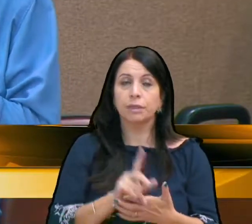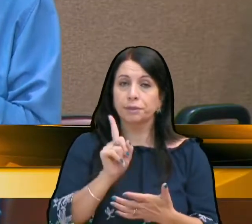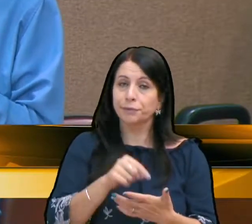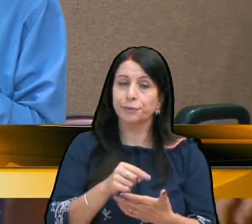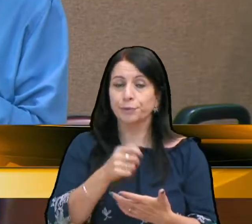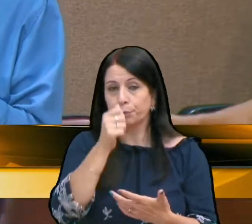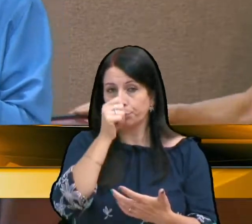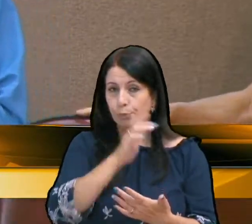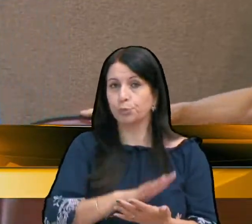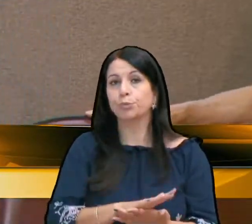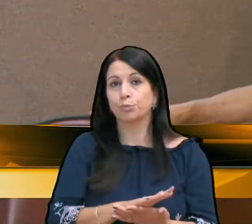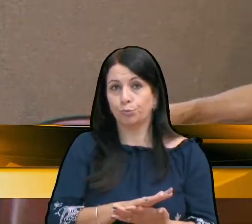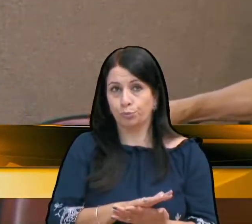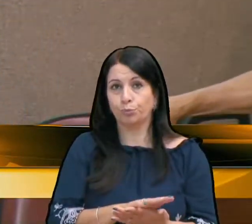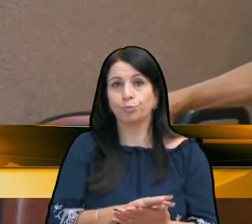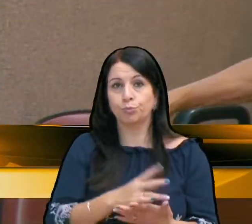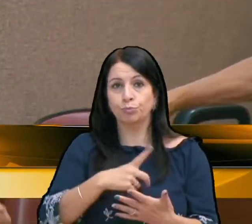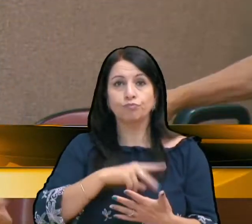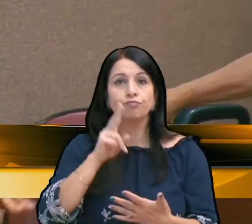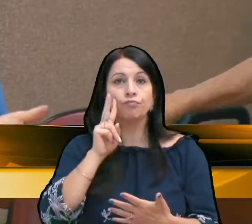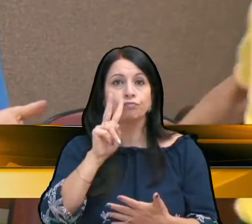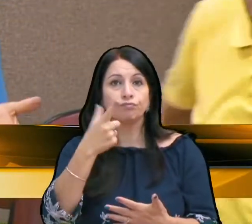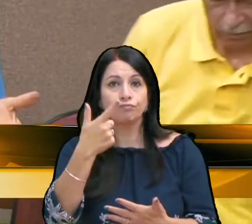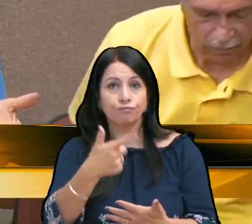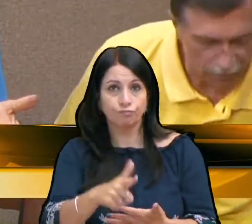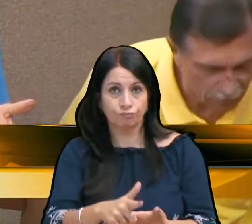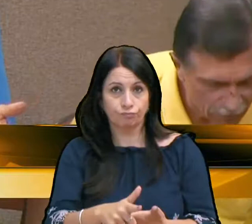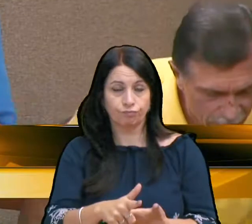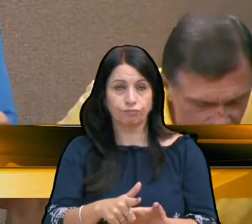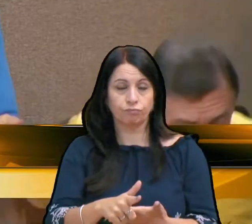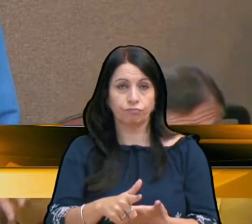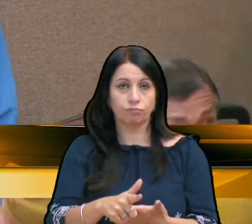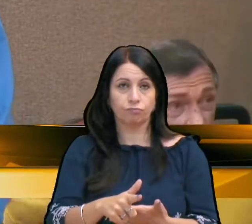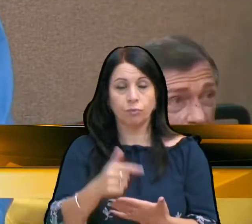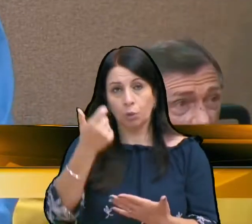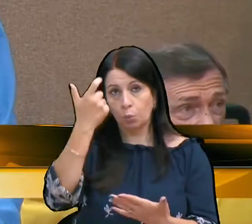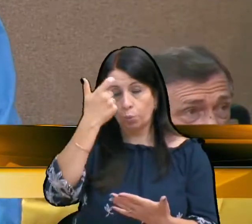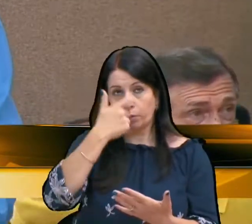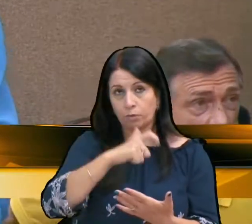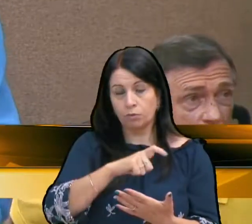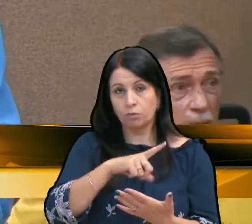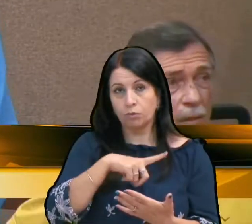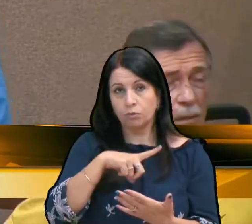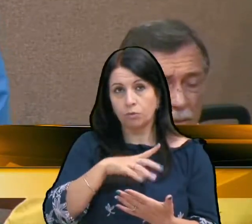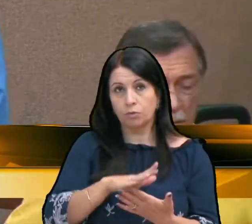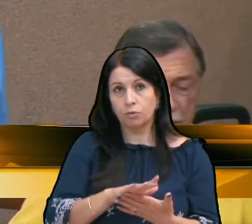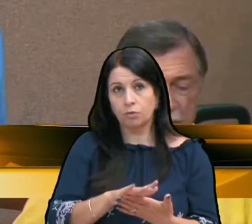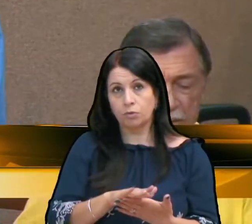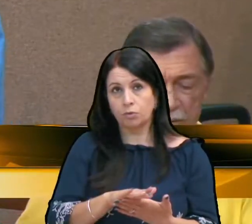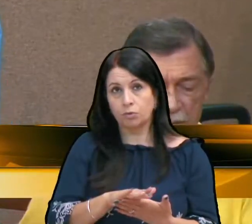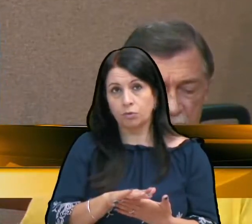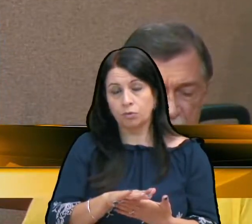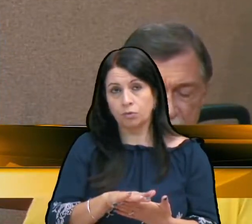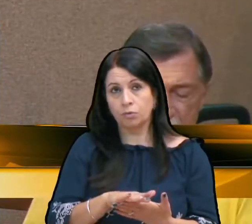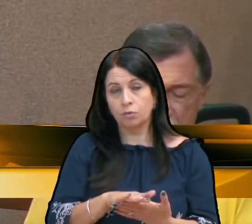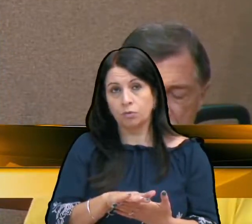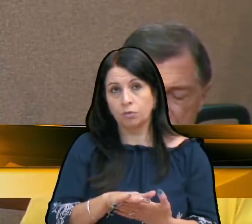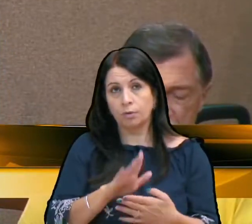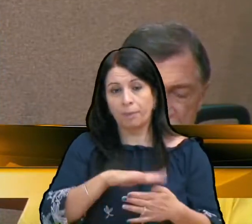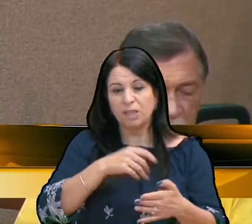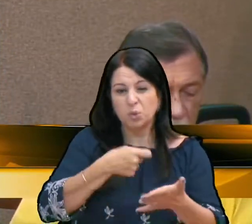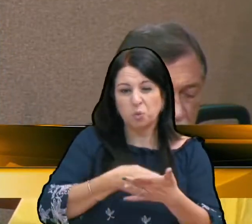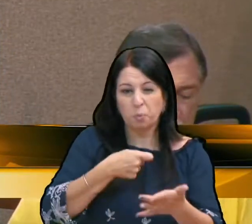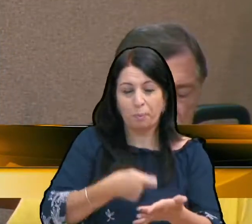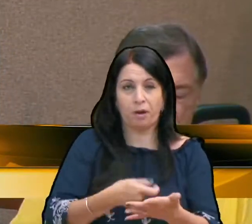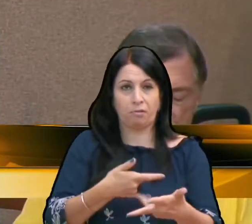é um absurdo, isso tem que ser revisto. Eu acho que tem que ter mais cobranças